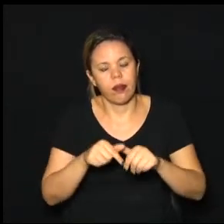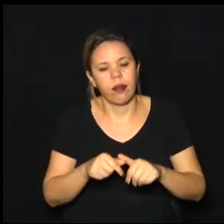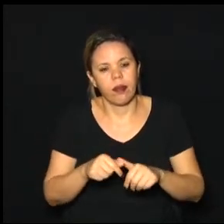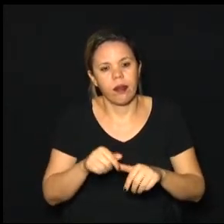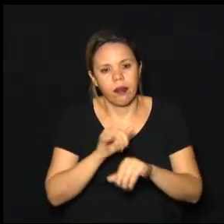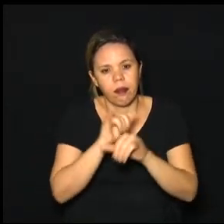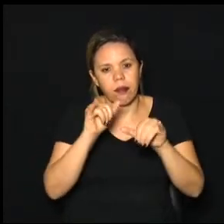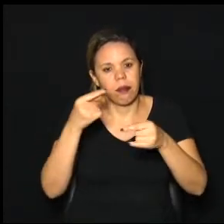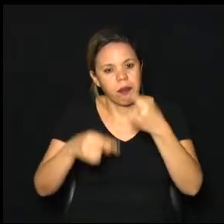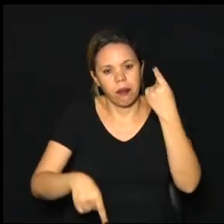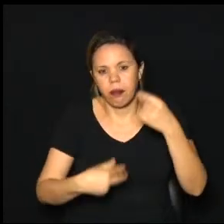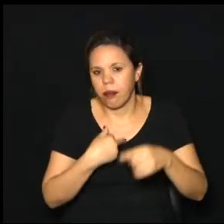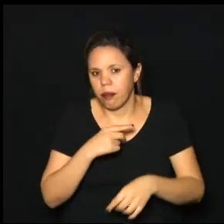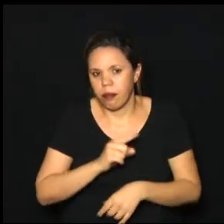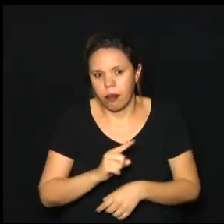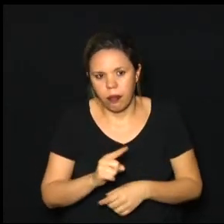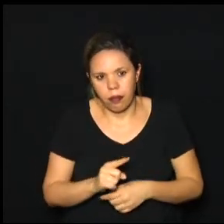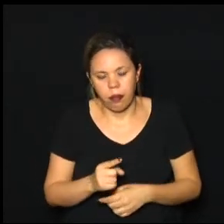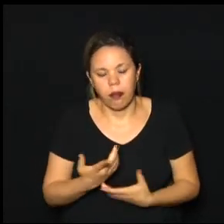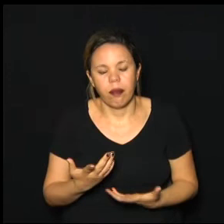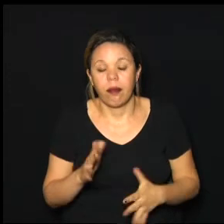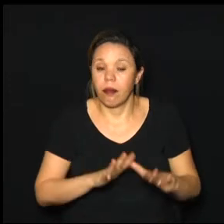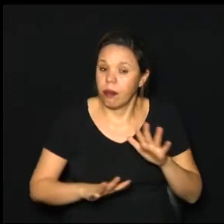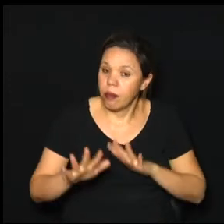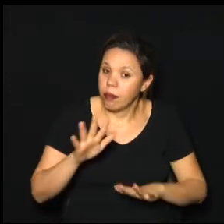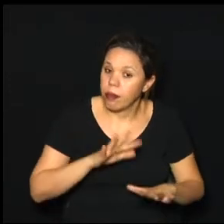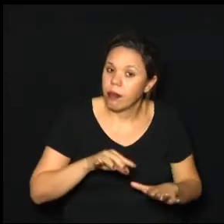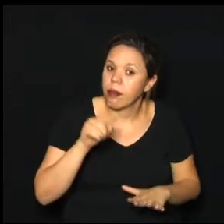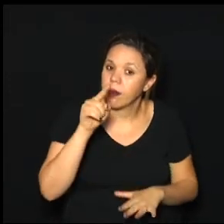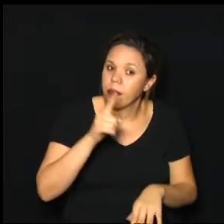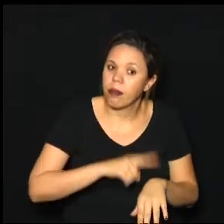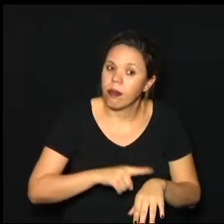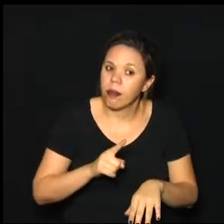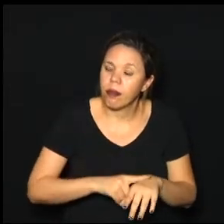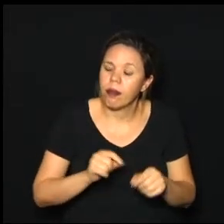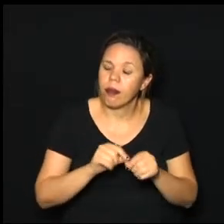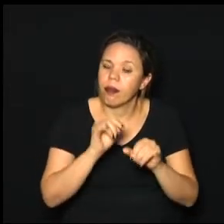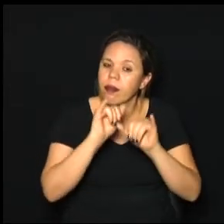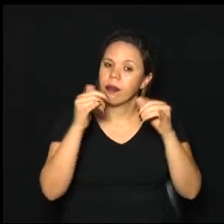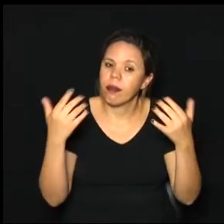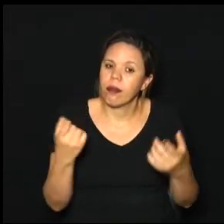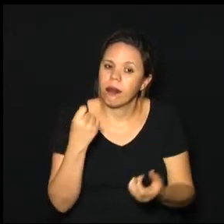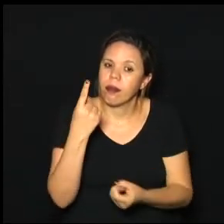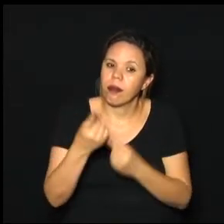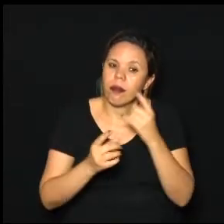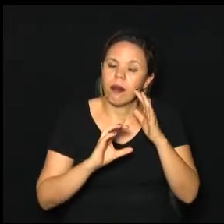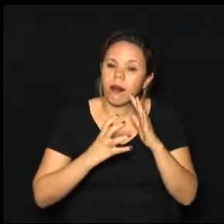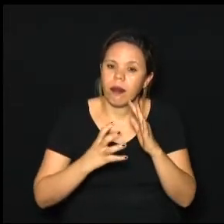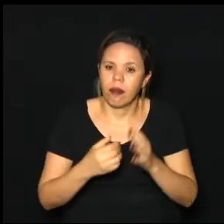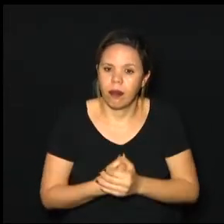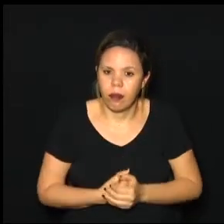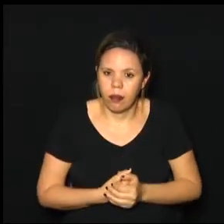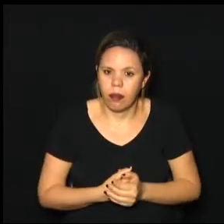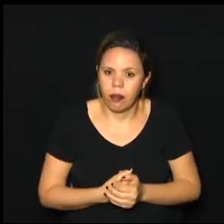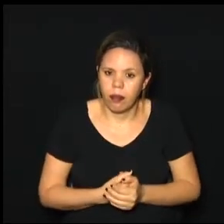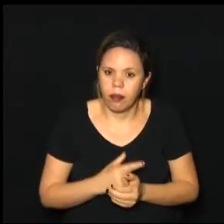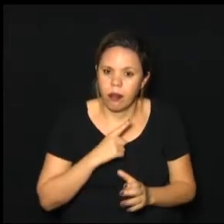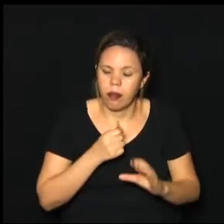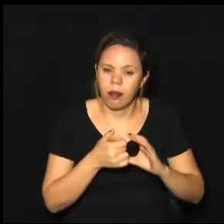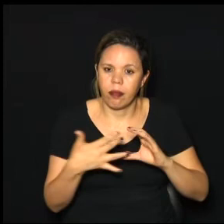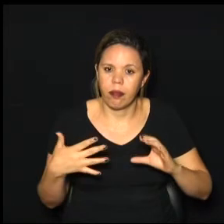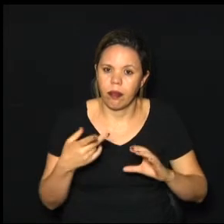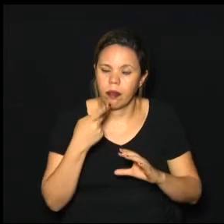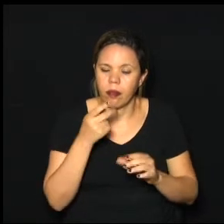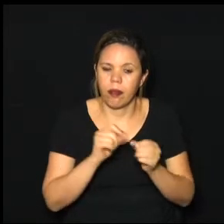propagandas que são proibidas, ok? Então, muito cuidado aí na hora de fazer campanha, né? Alguns partidos têm a característica de